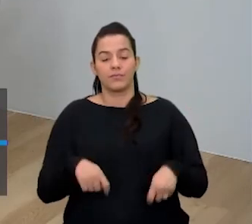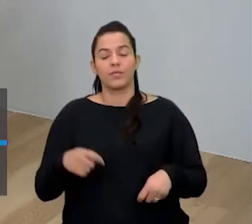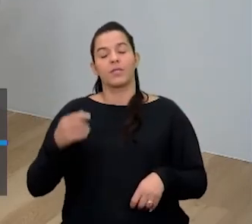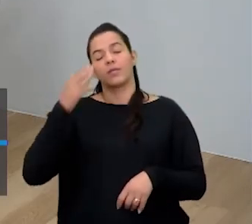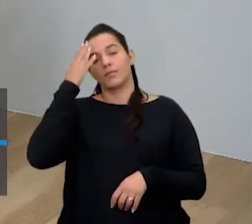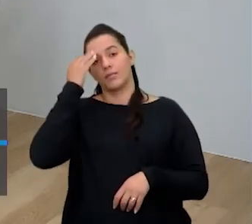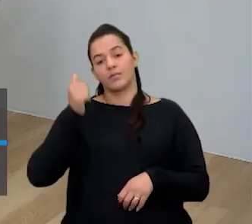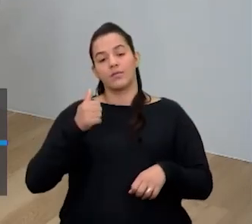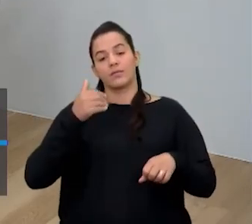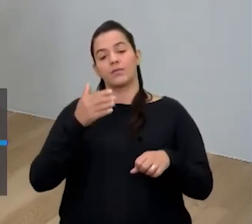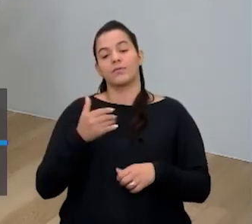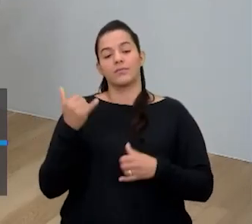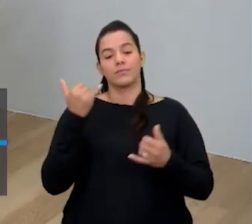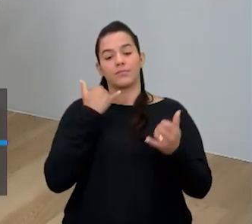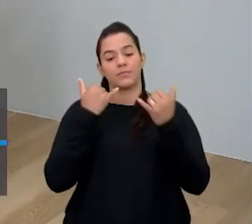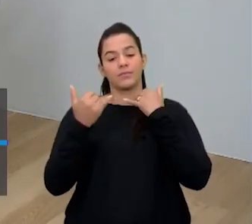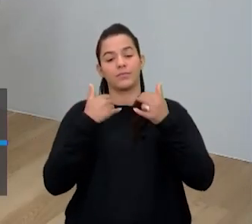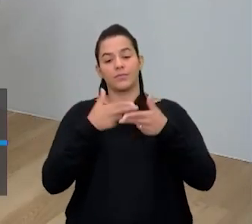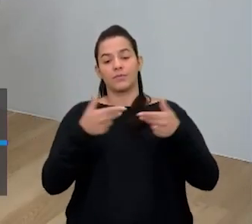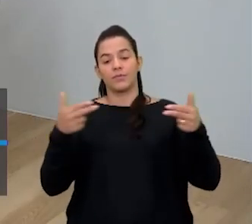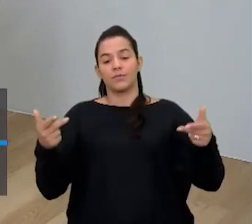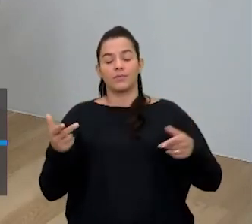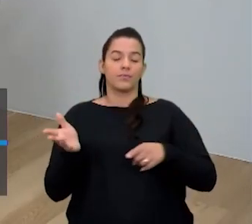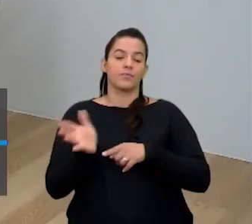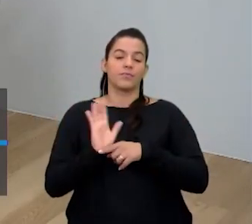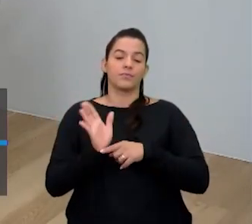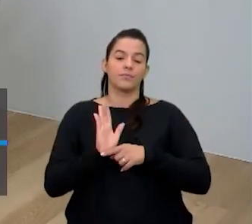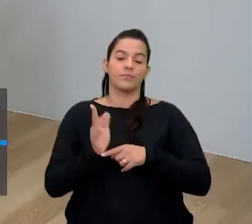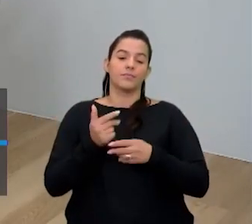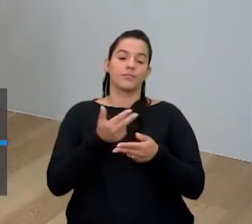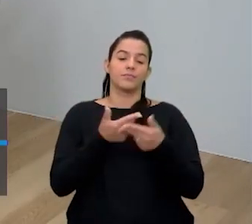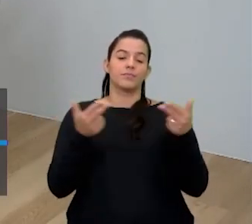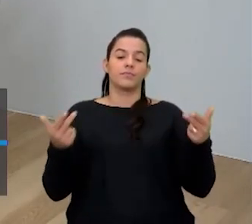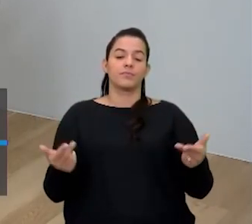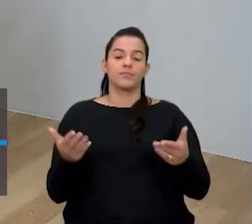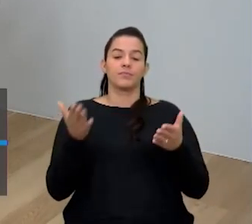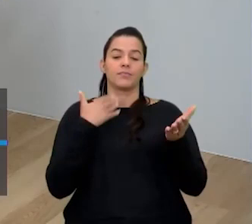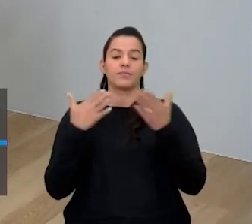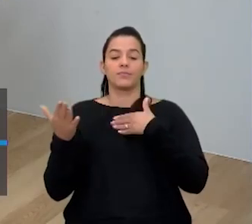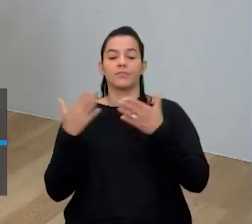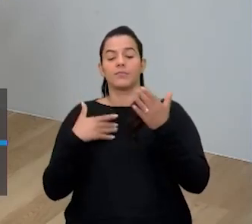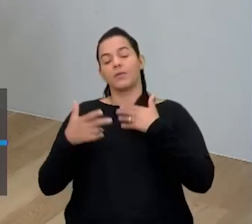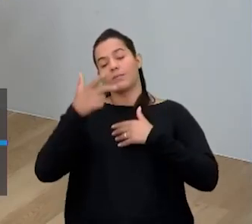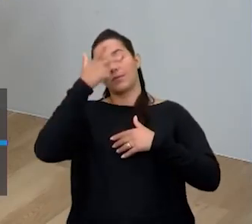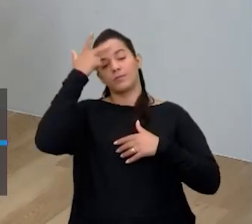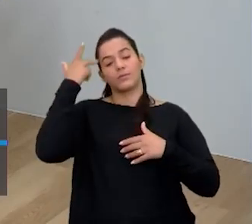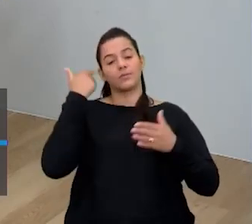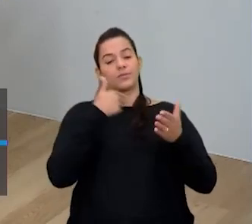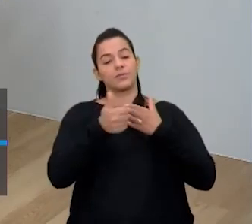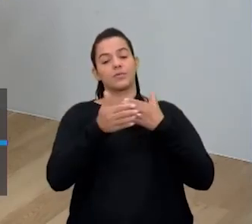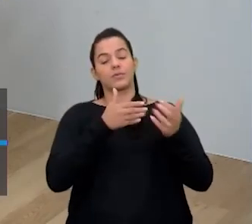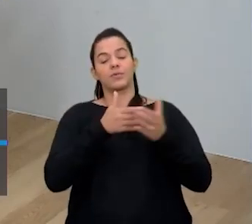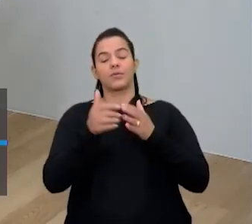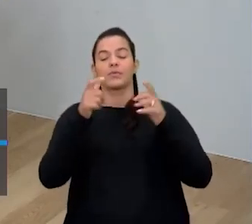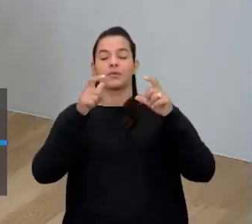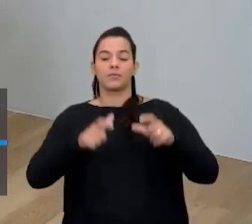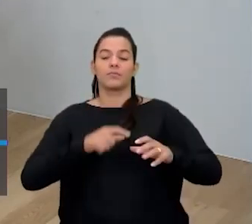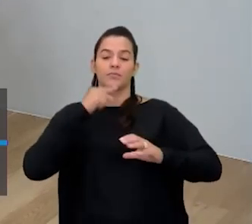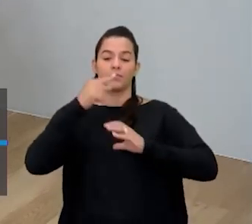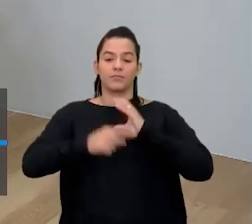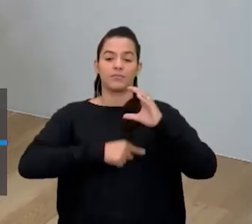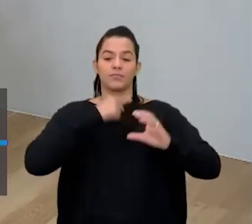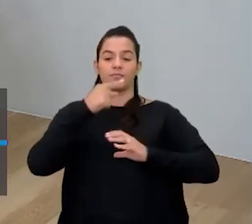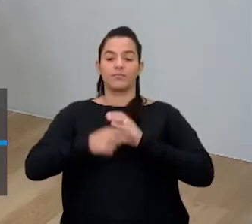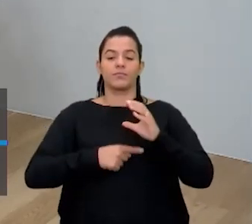tenho acesso a entretenimento e eu tenho acesso a uma rede de diálogos com pessoas que estão em qualquer lugar do planeta. Né?